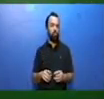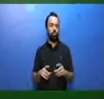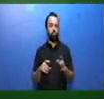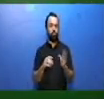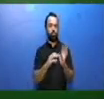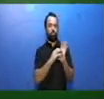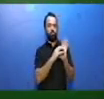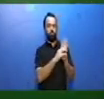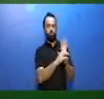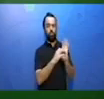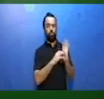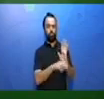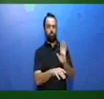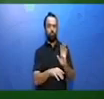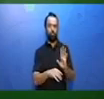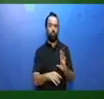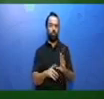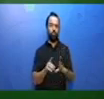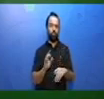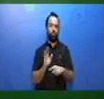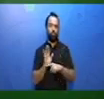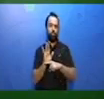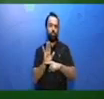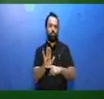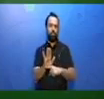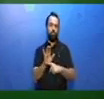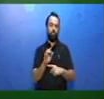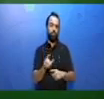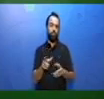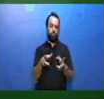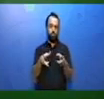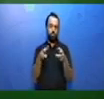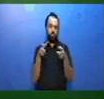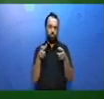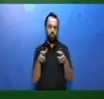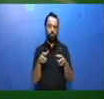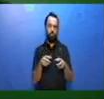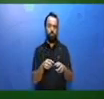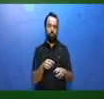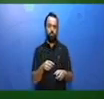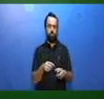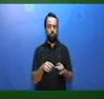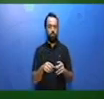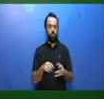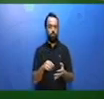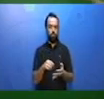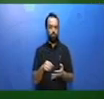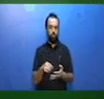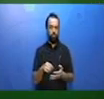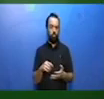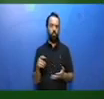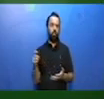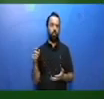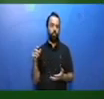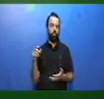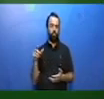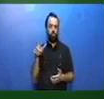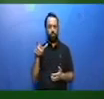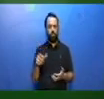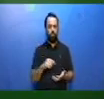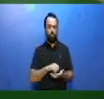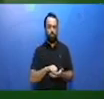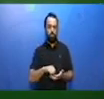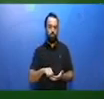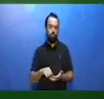do texto nos ajudam a perceber que Dona Lola fala de um tempo antigo? Lá no texto, você vai marcar com